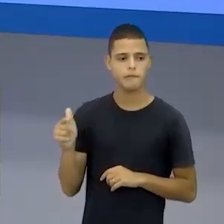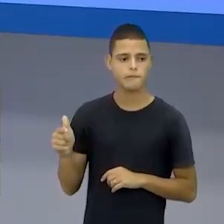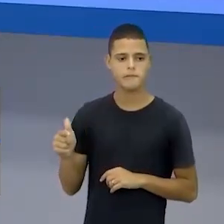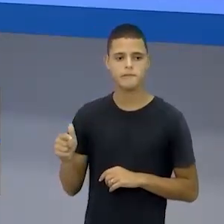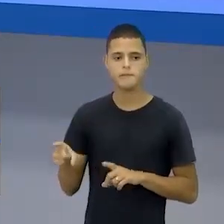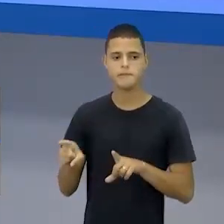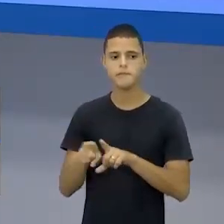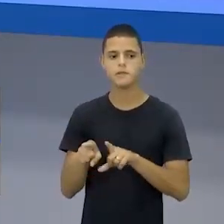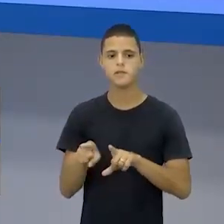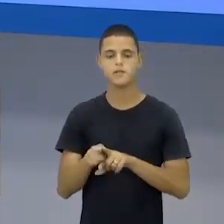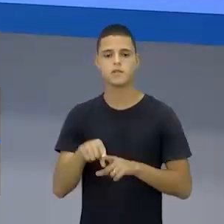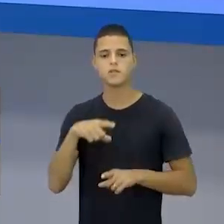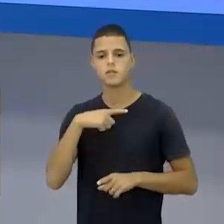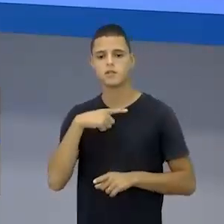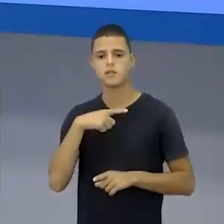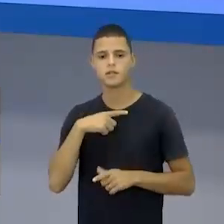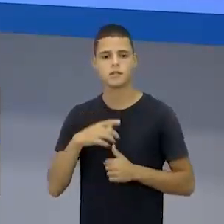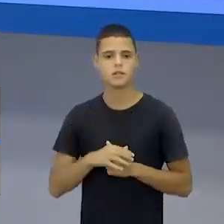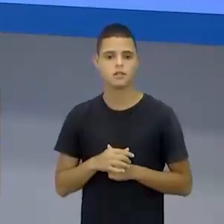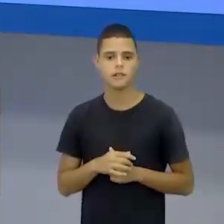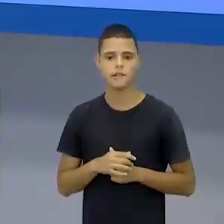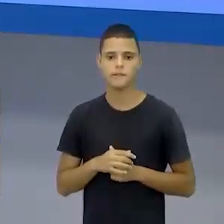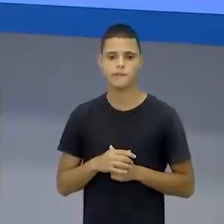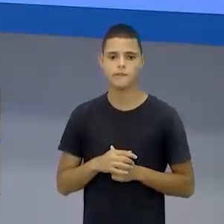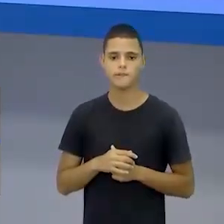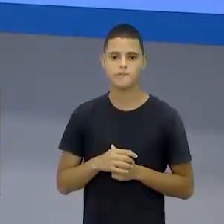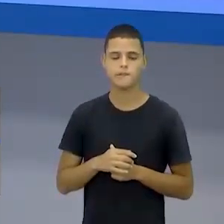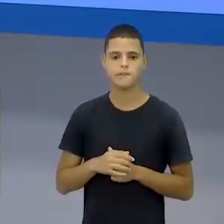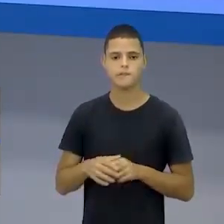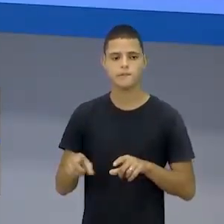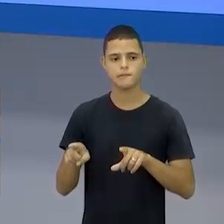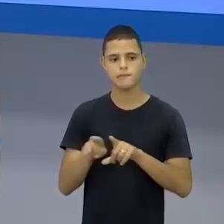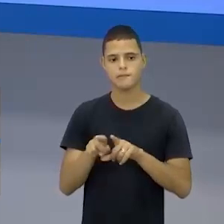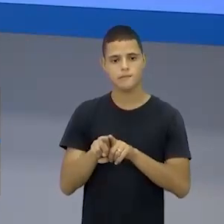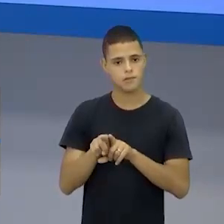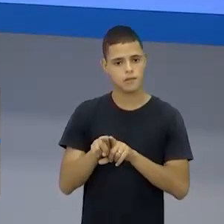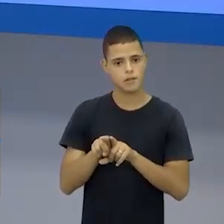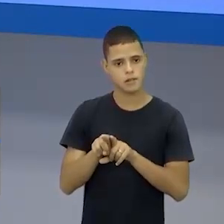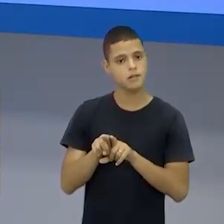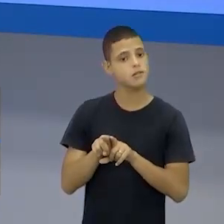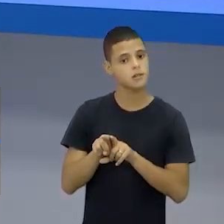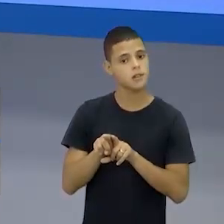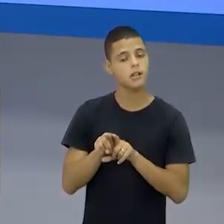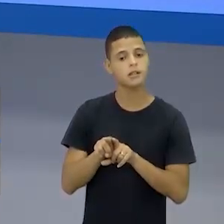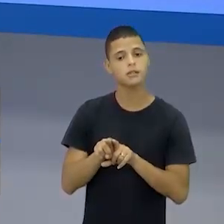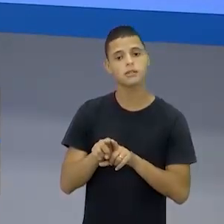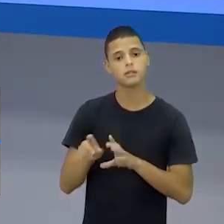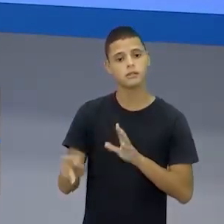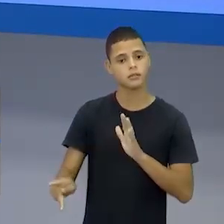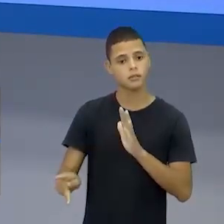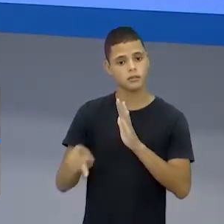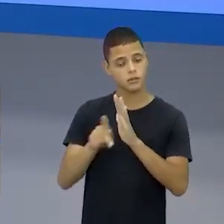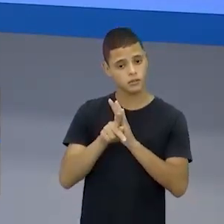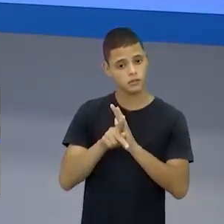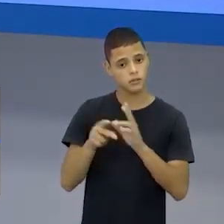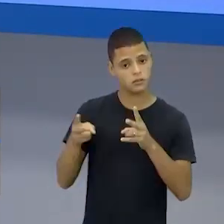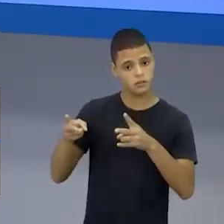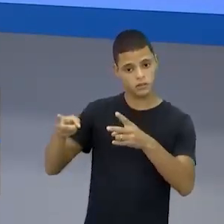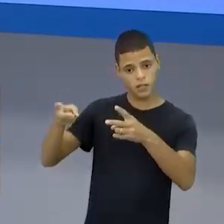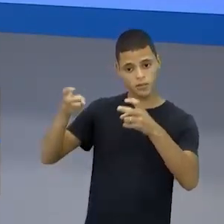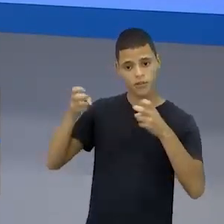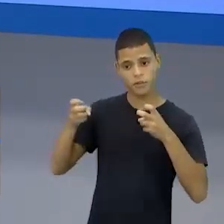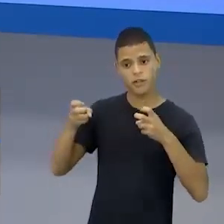novas e eu tenho outra visão agora, eu quero outra coisa. Então, é o momento dele olhar com carinho para essa carta e perceber